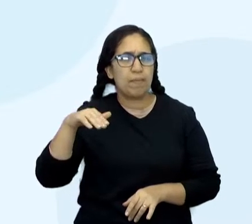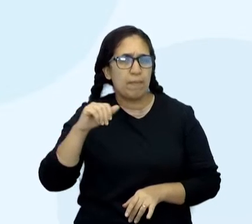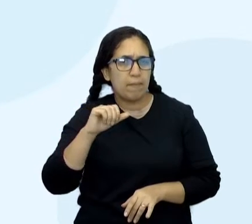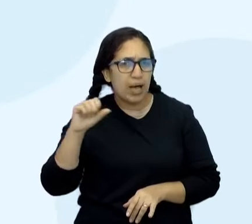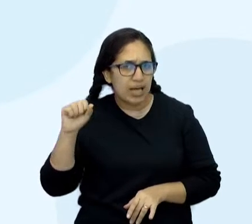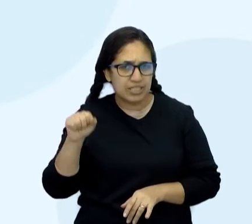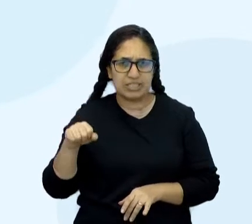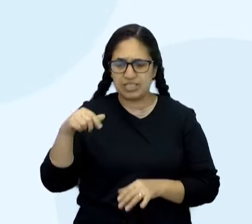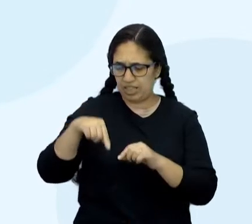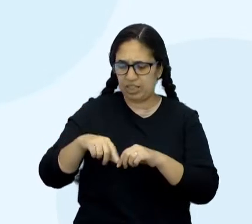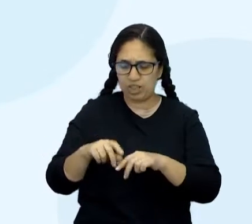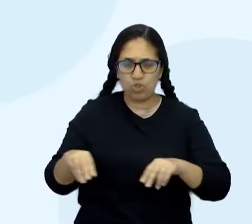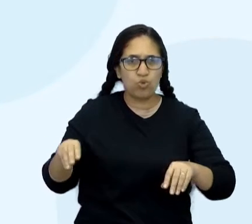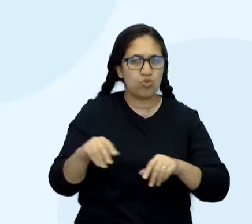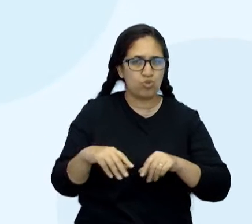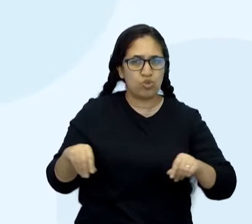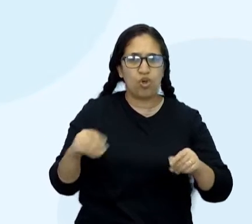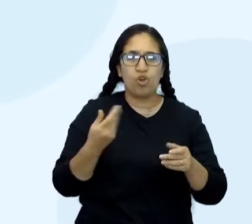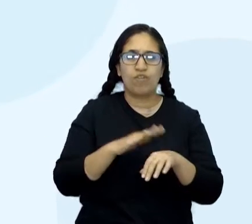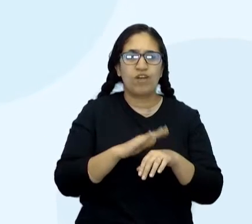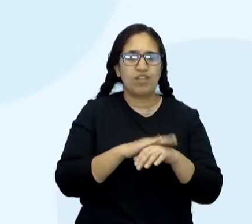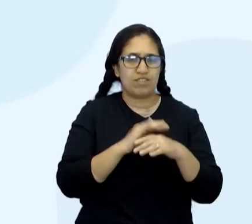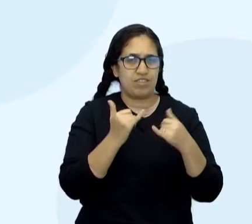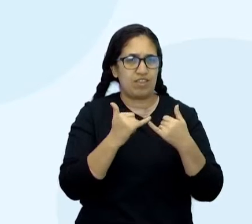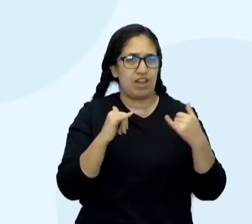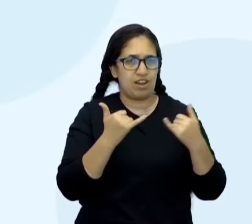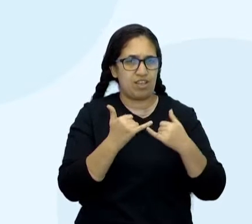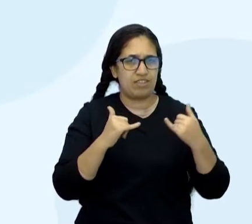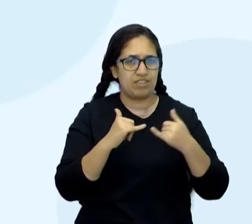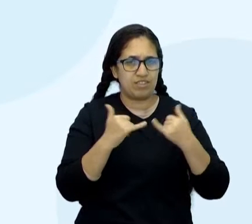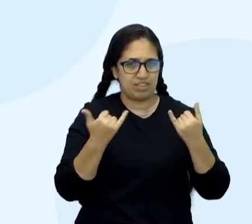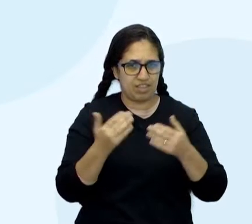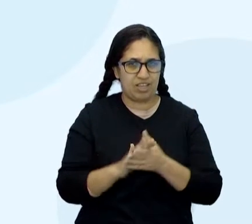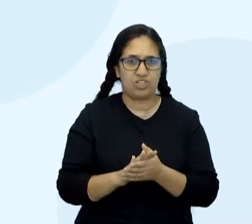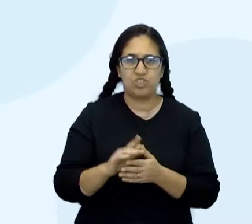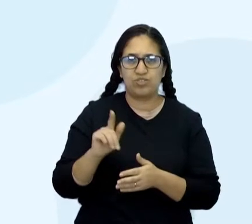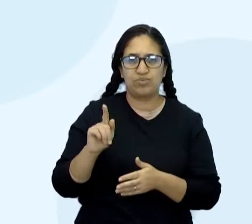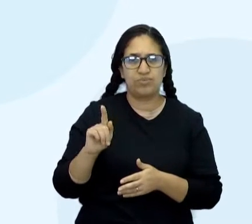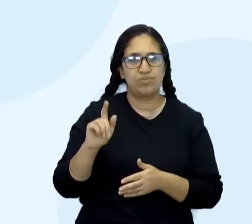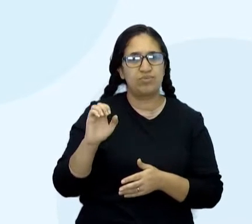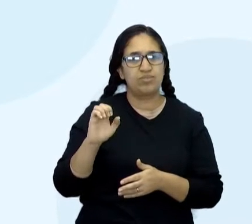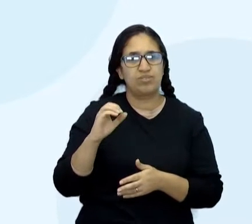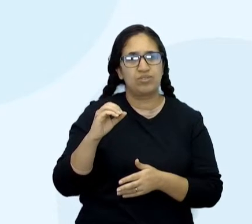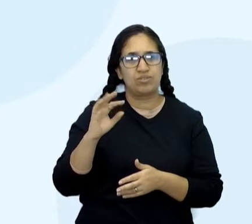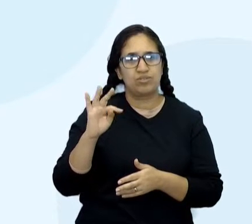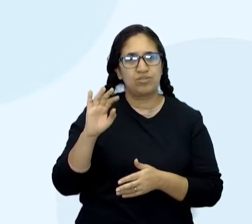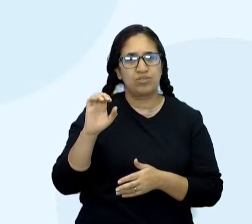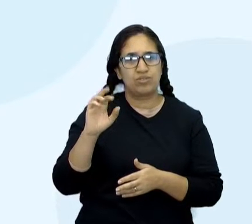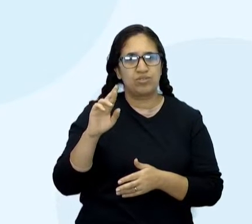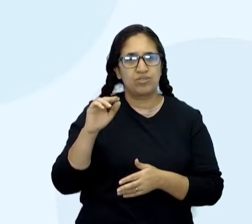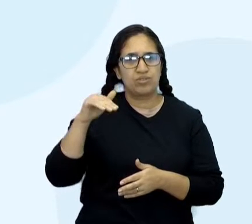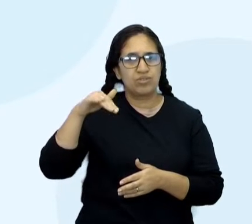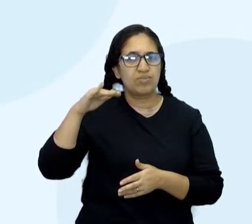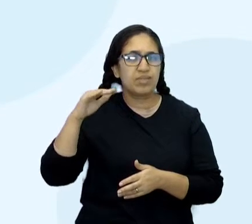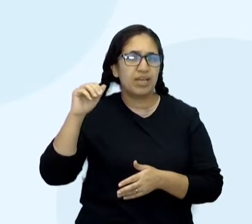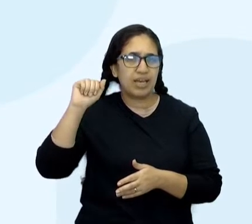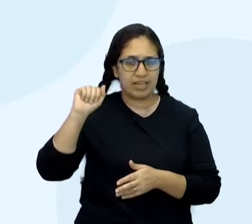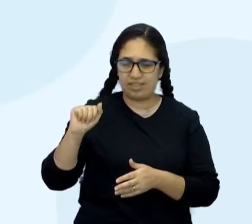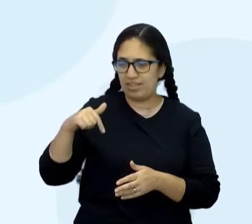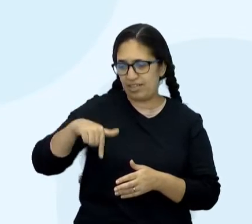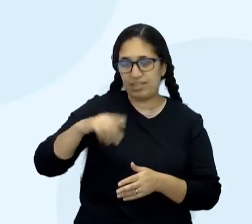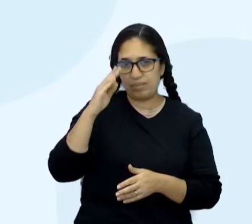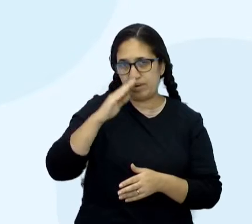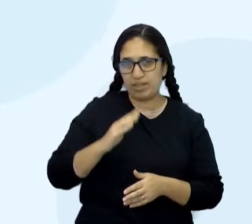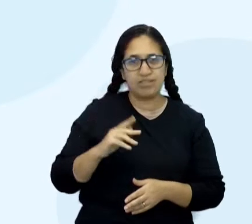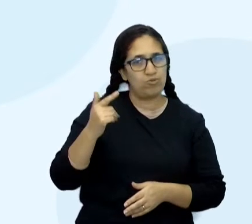no solo, para a produção de eletricidade. A geotérmica não tem como aqui no Brasil, a gente já viu por causa da dificuldade do solo,